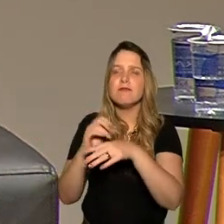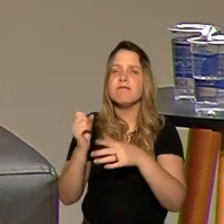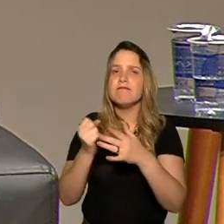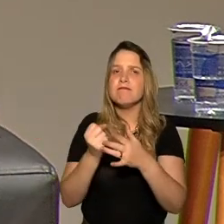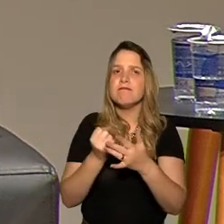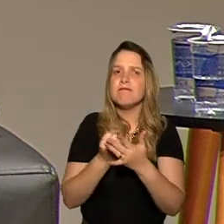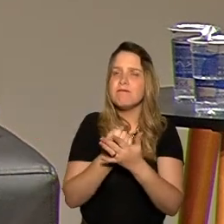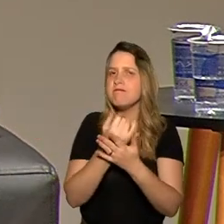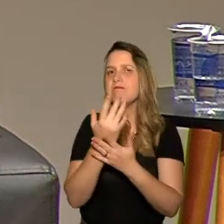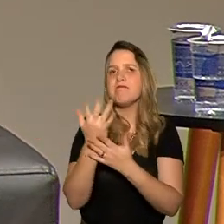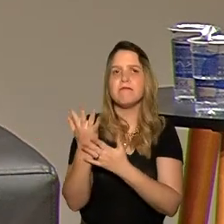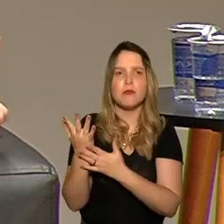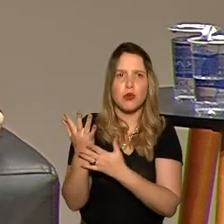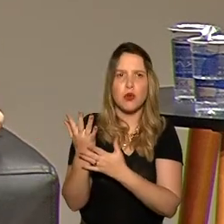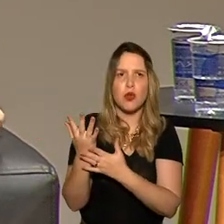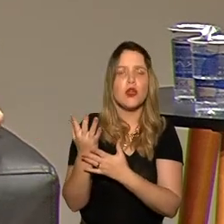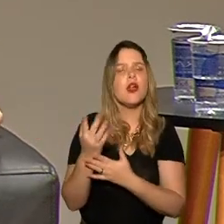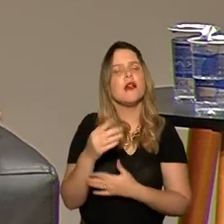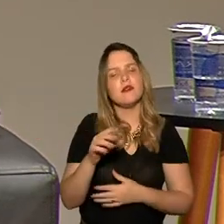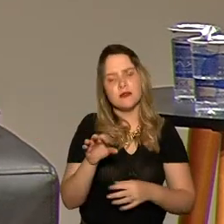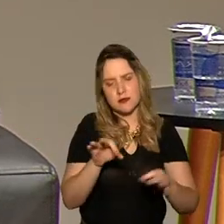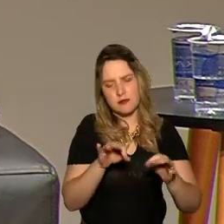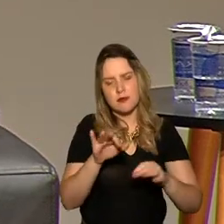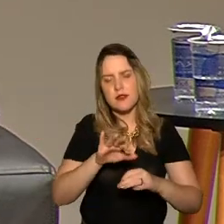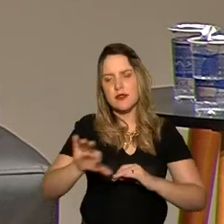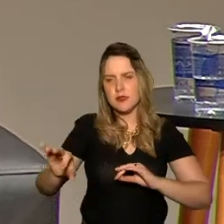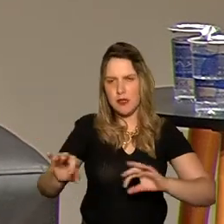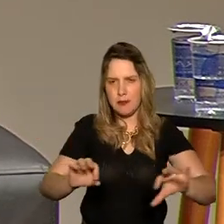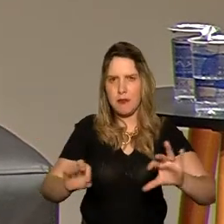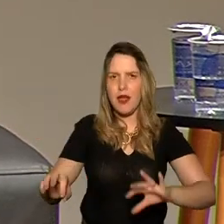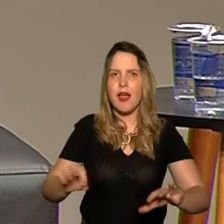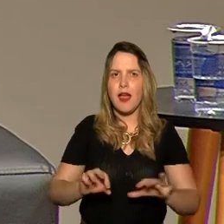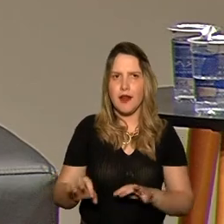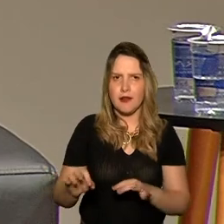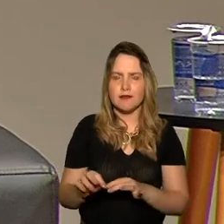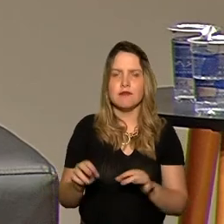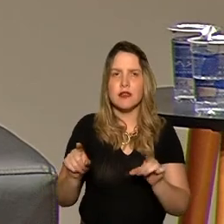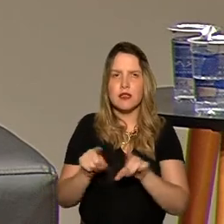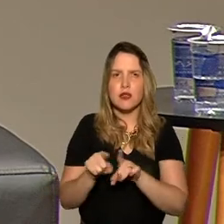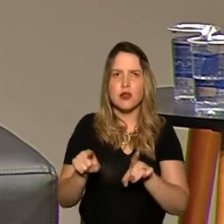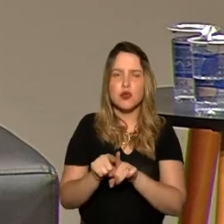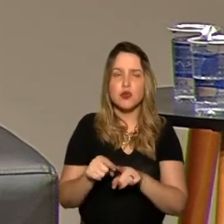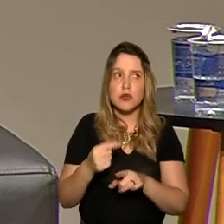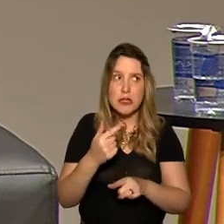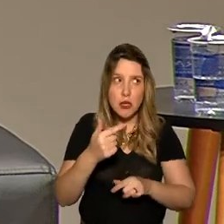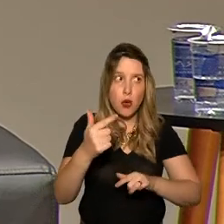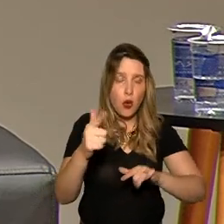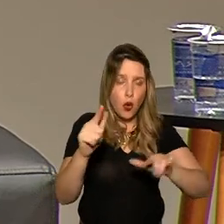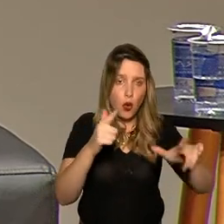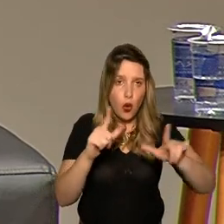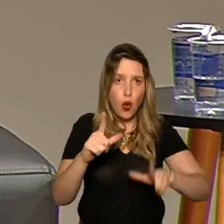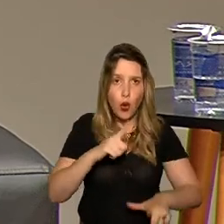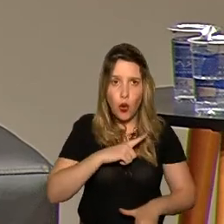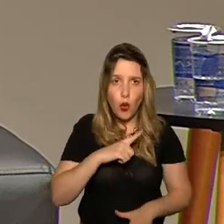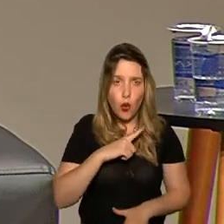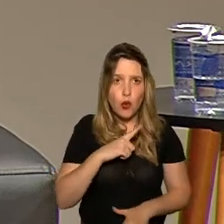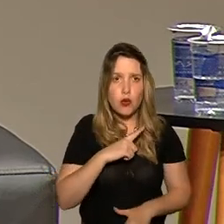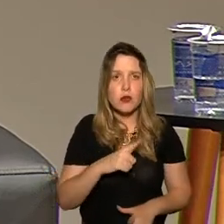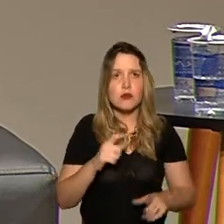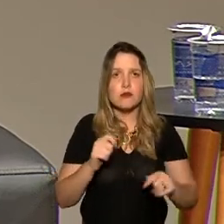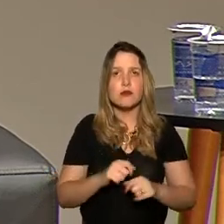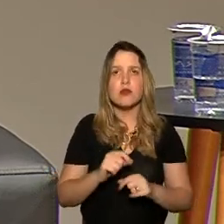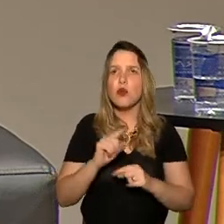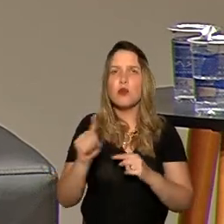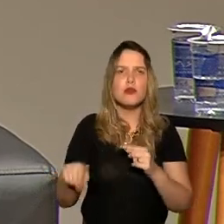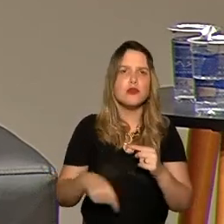né então isso é parte de uma preocupação né você entender como falar com diferentes públicos no